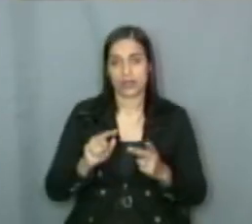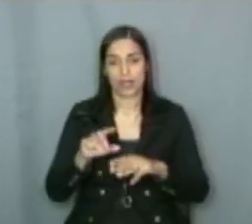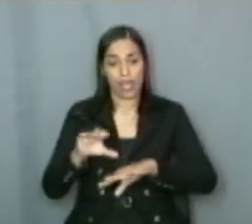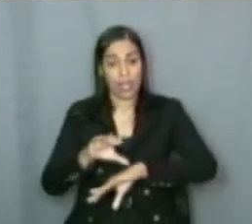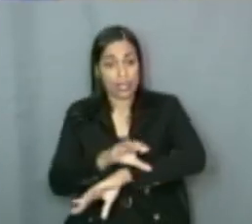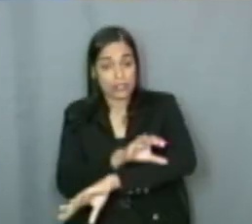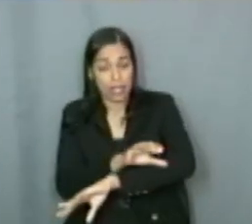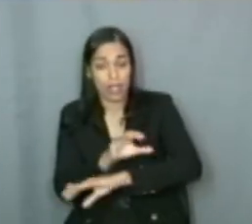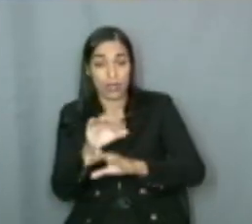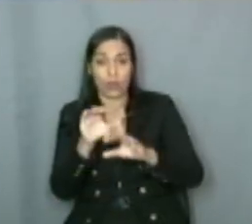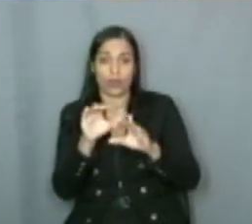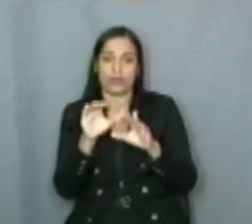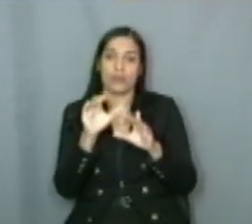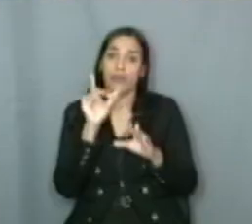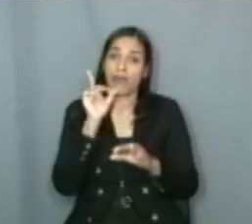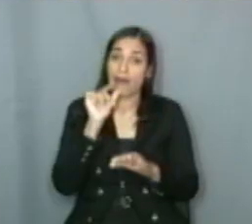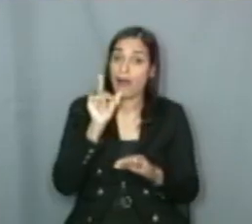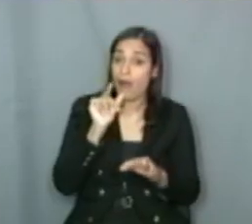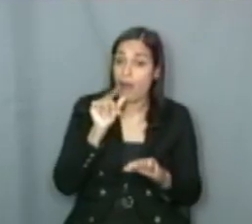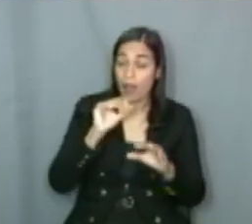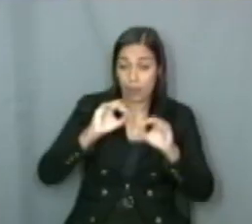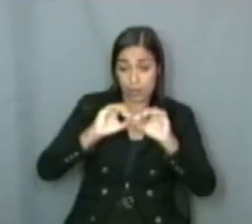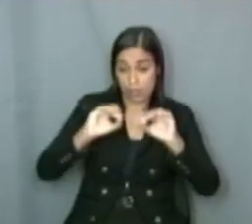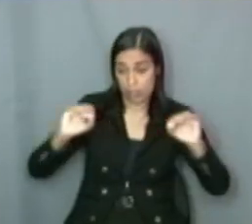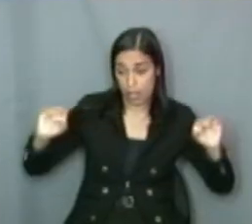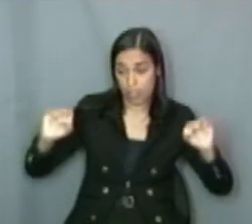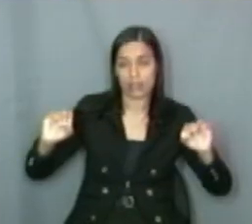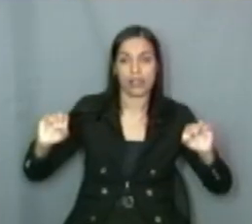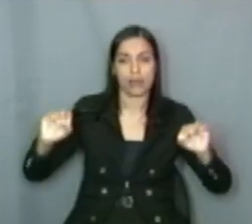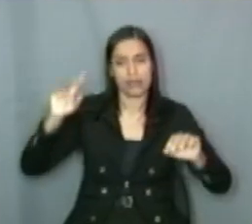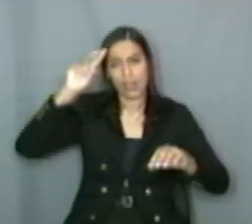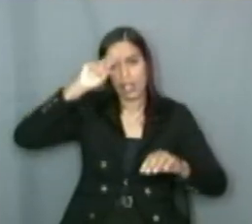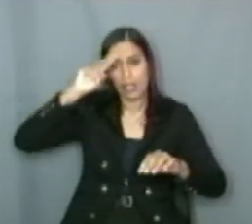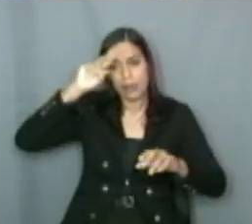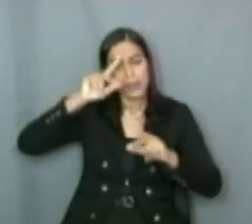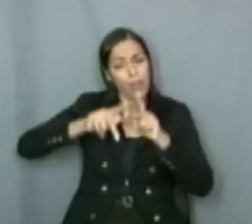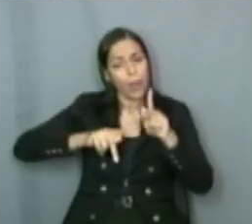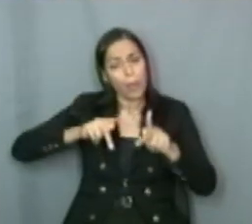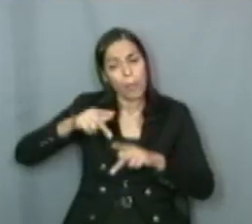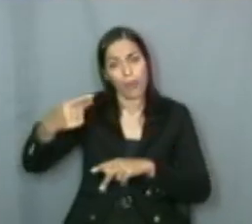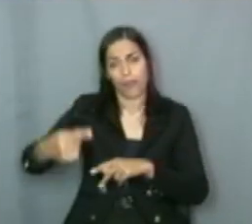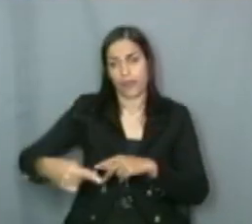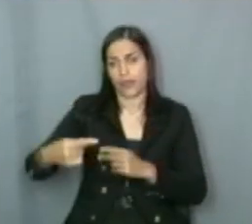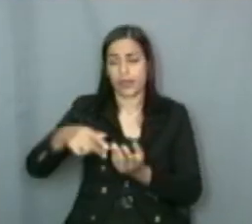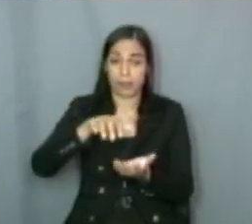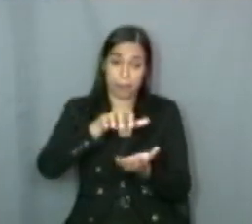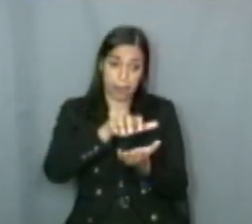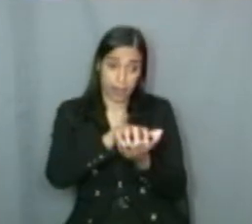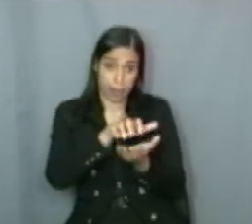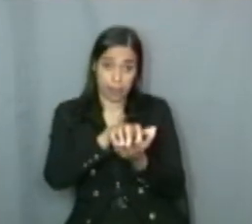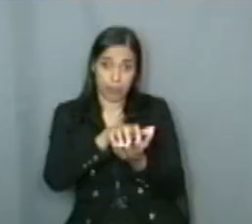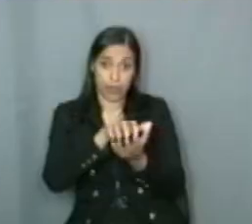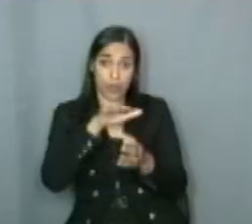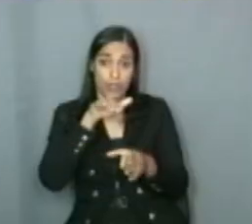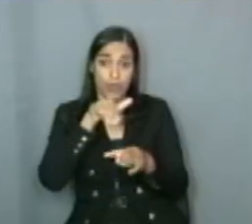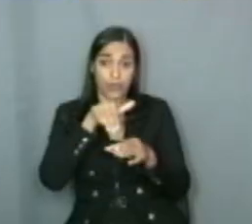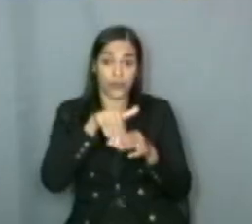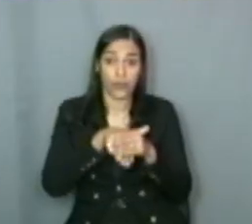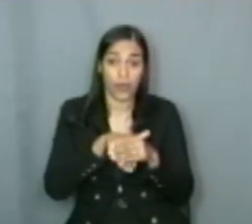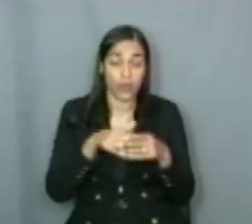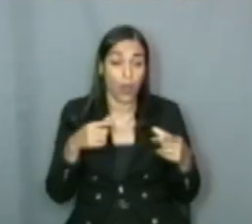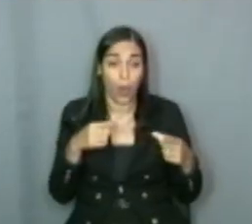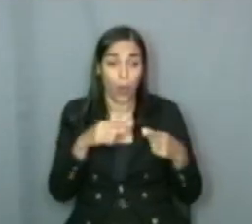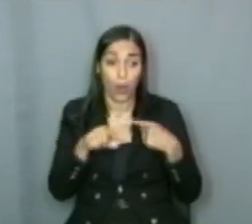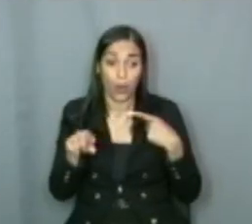água encanada. Só para lembrar o povo pernambucano, João Campos votou contra o marco do